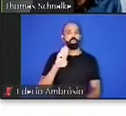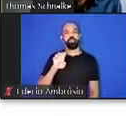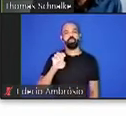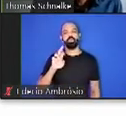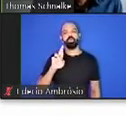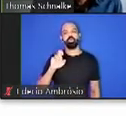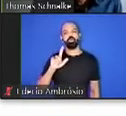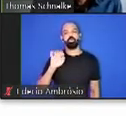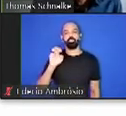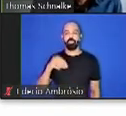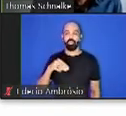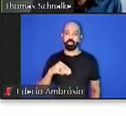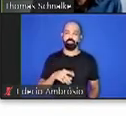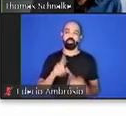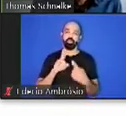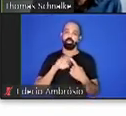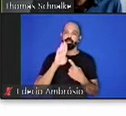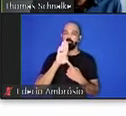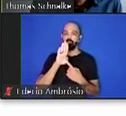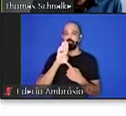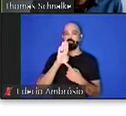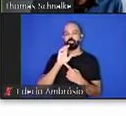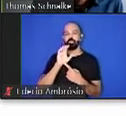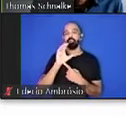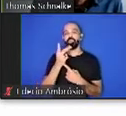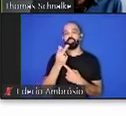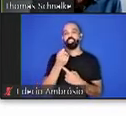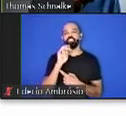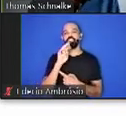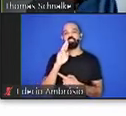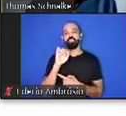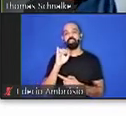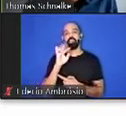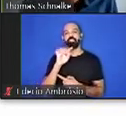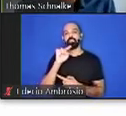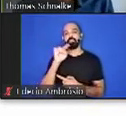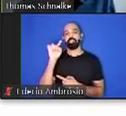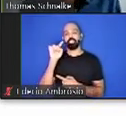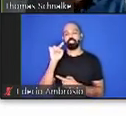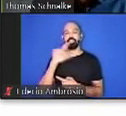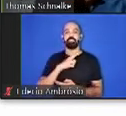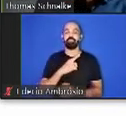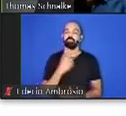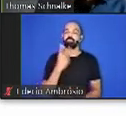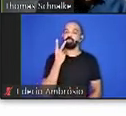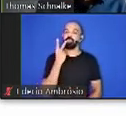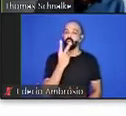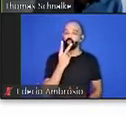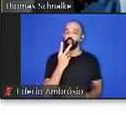O Charité serve 2 grandes universidades,